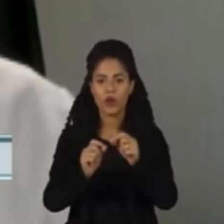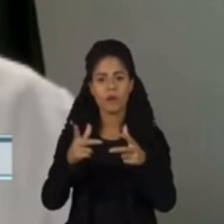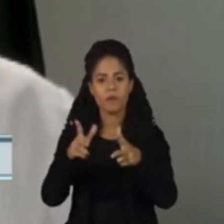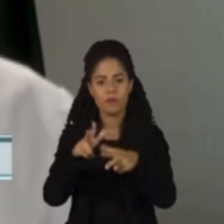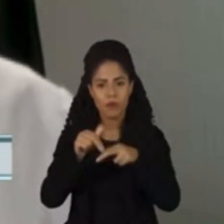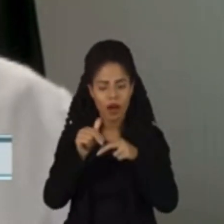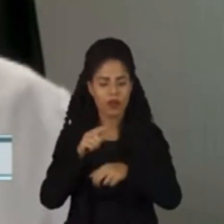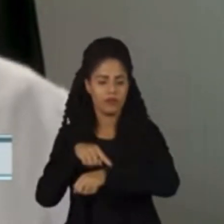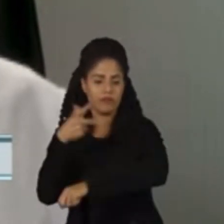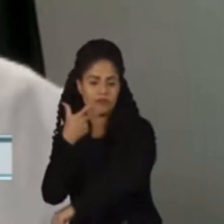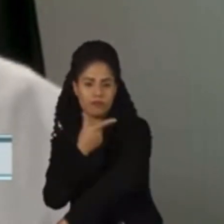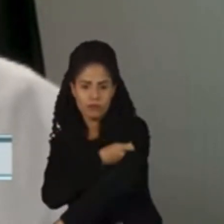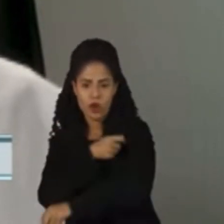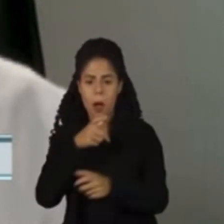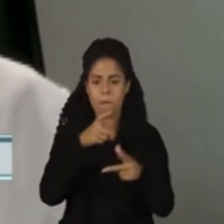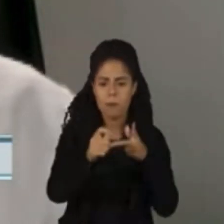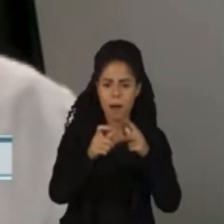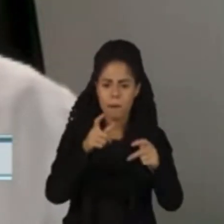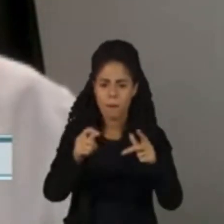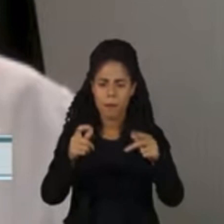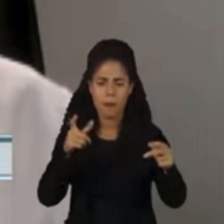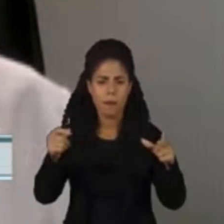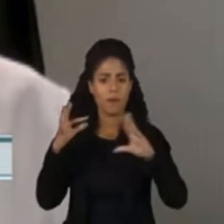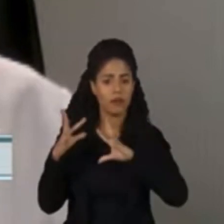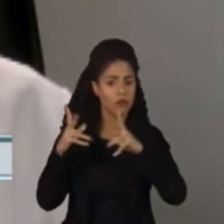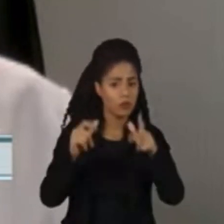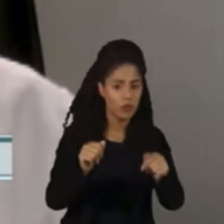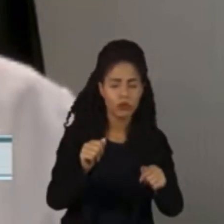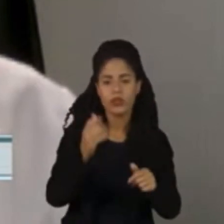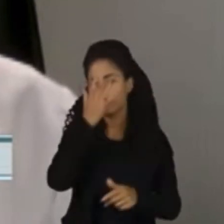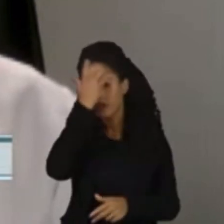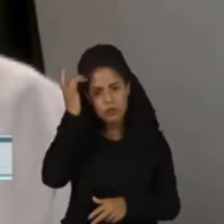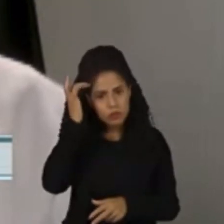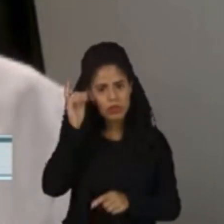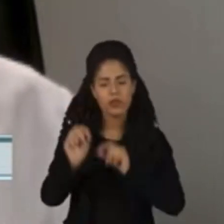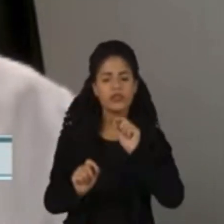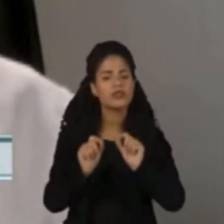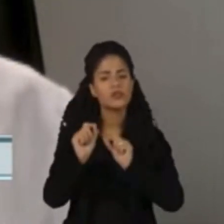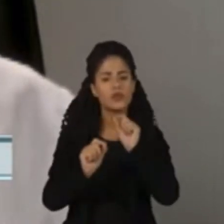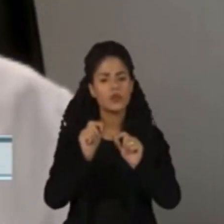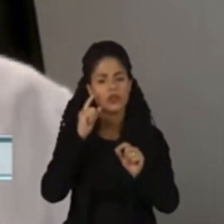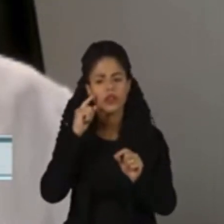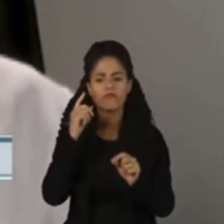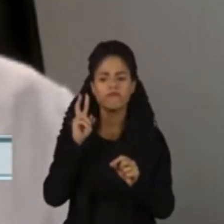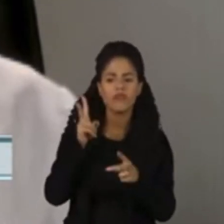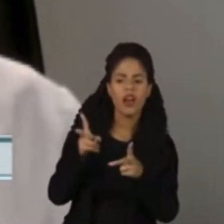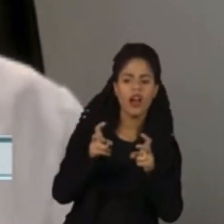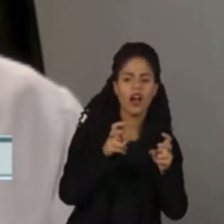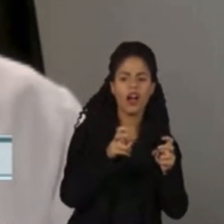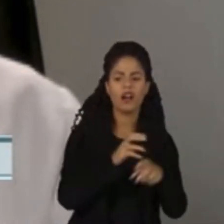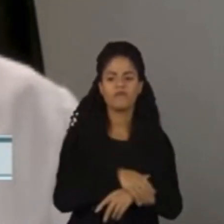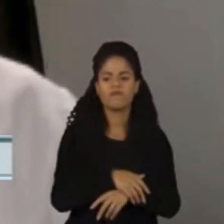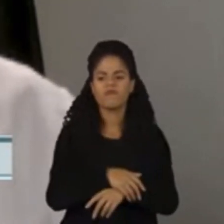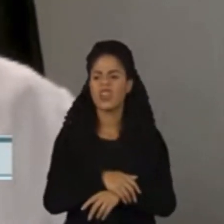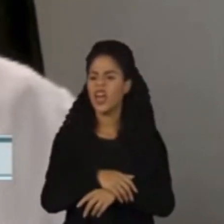que houve da população brasileira muitas pessoas perdem essa percepção de risco